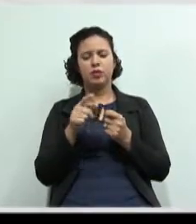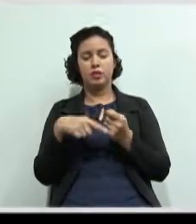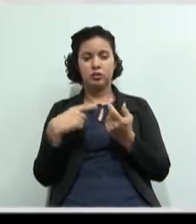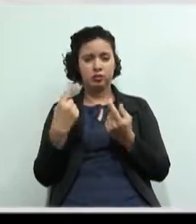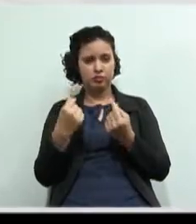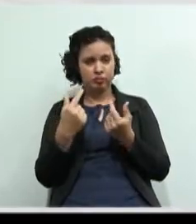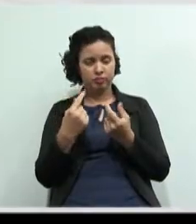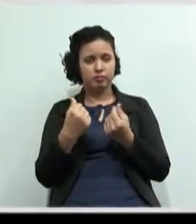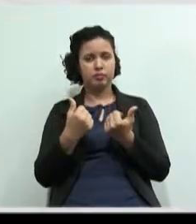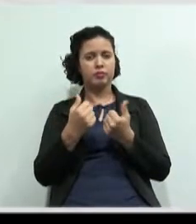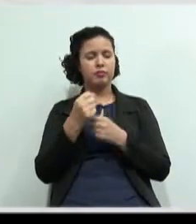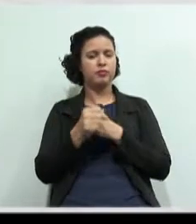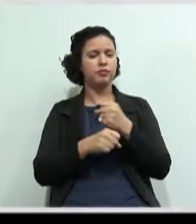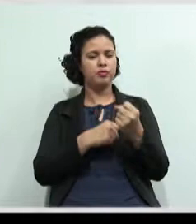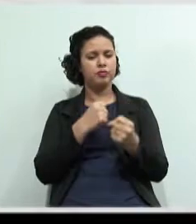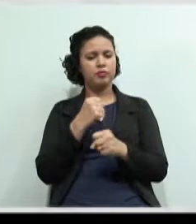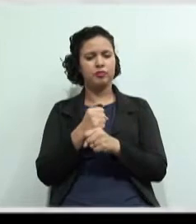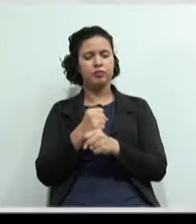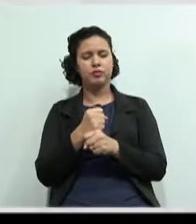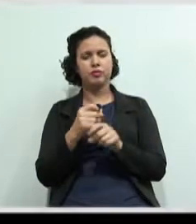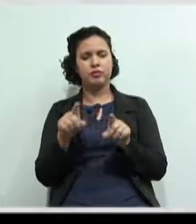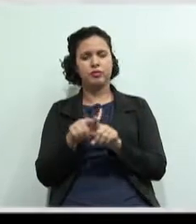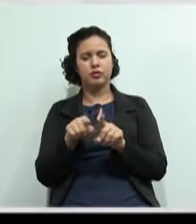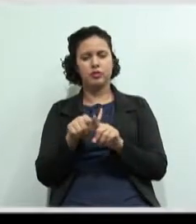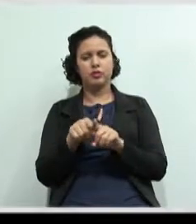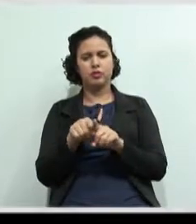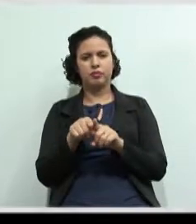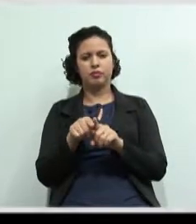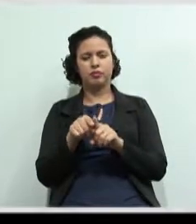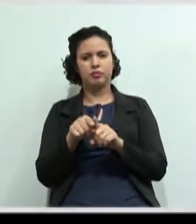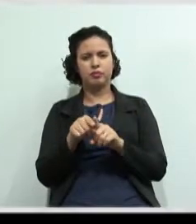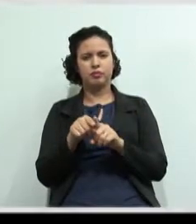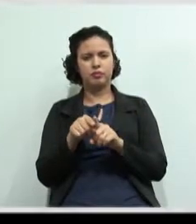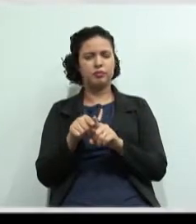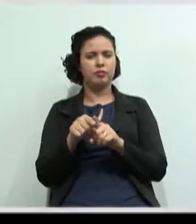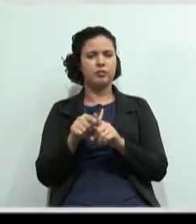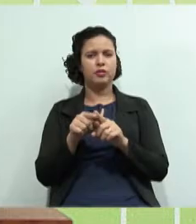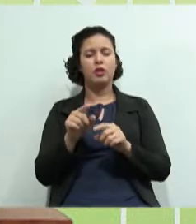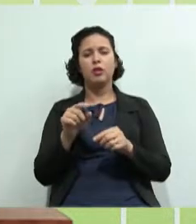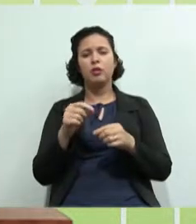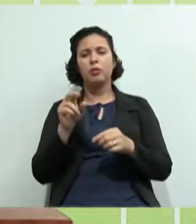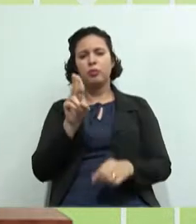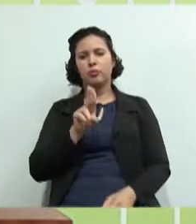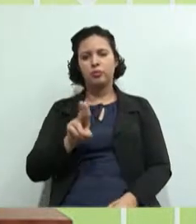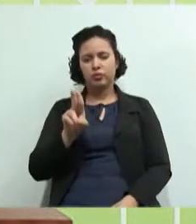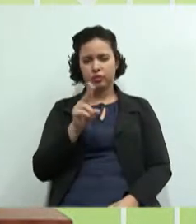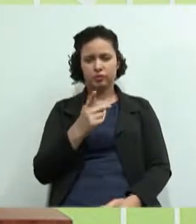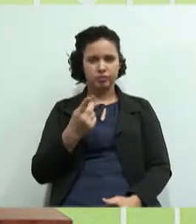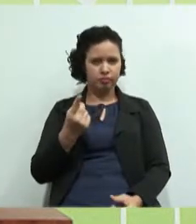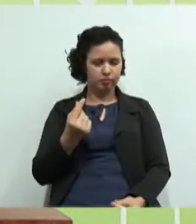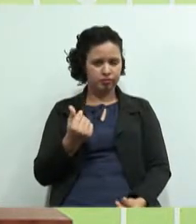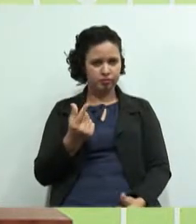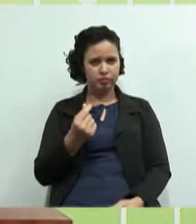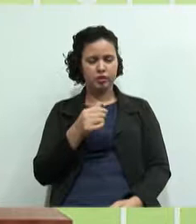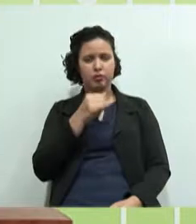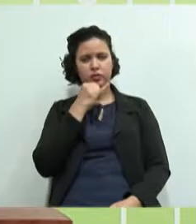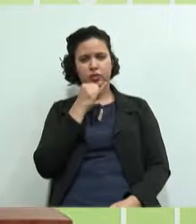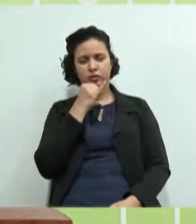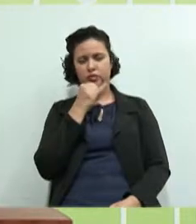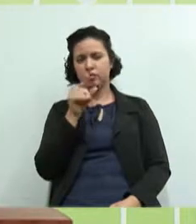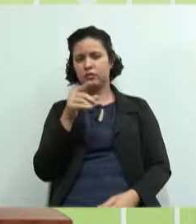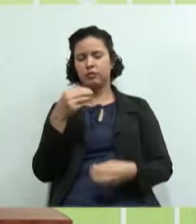orçamento anual e no cumprimento deste orçamento. Olha aqui para mim. Era como se você ganhasse